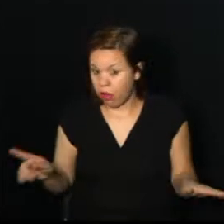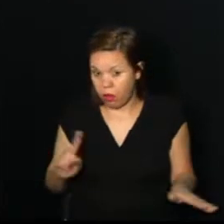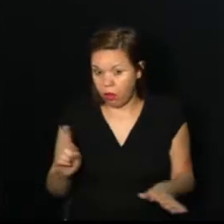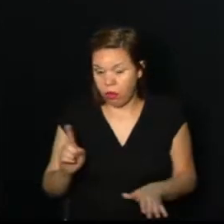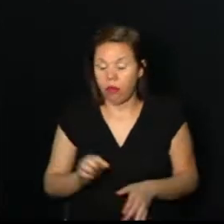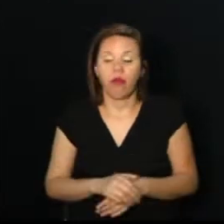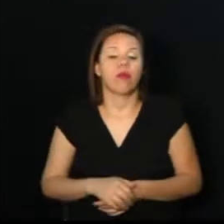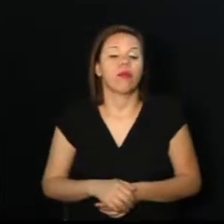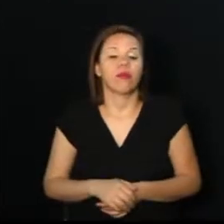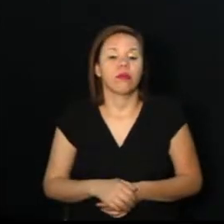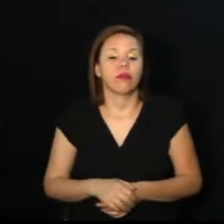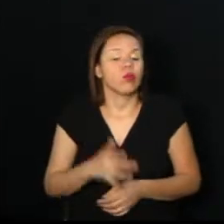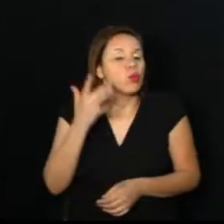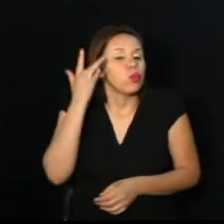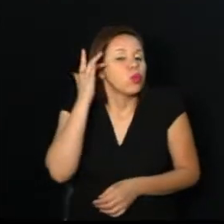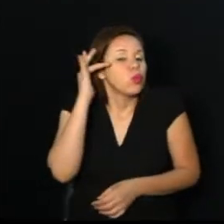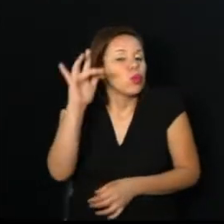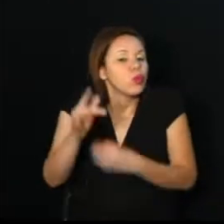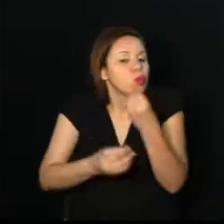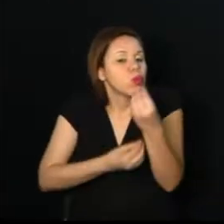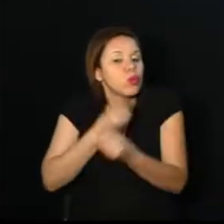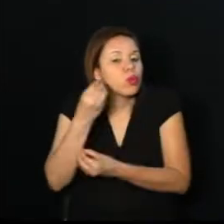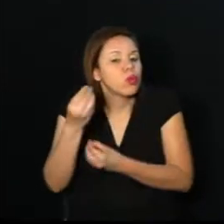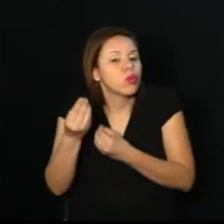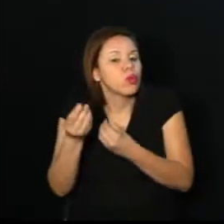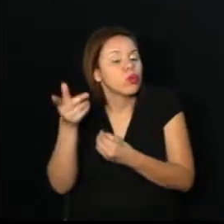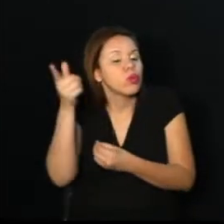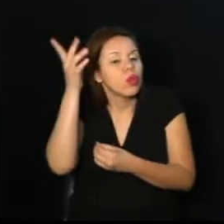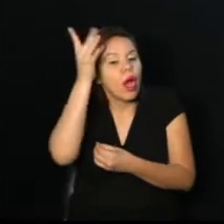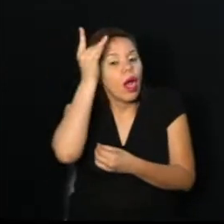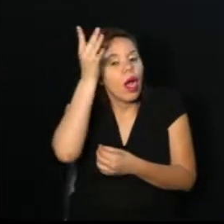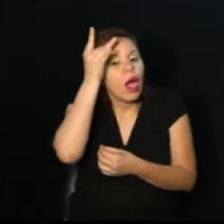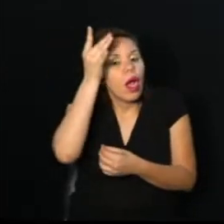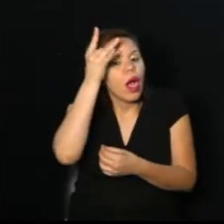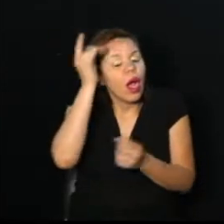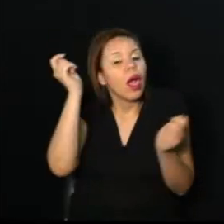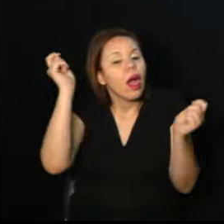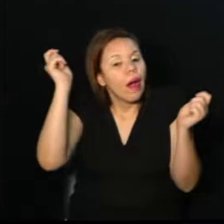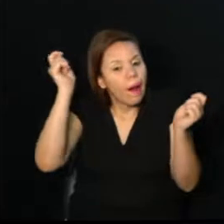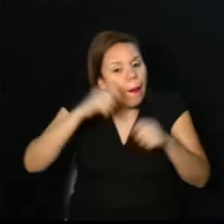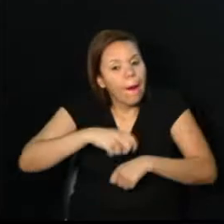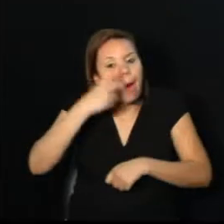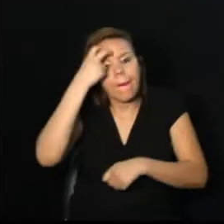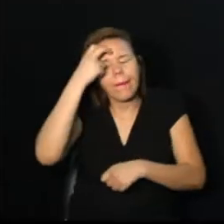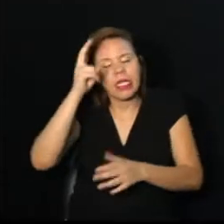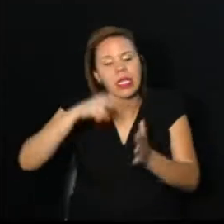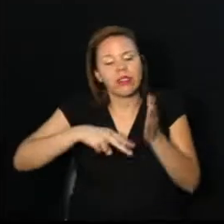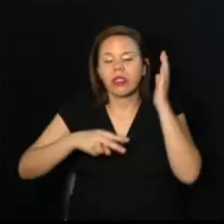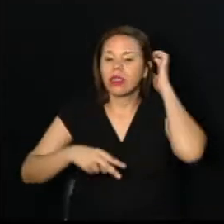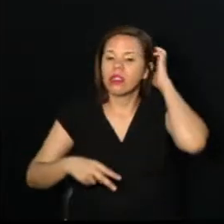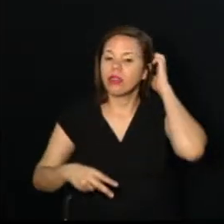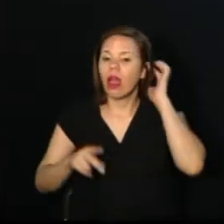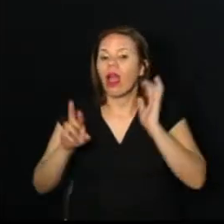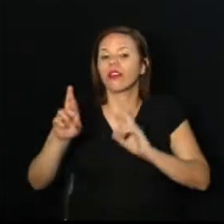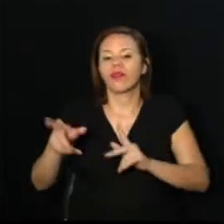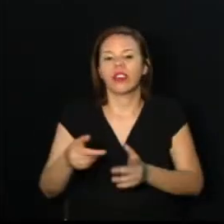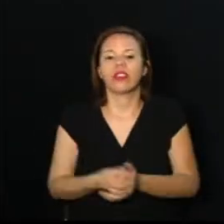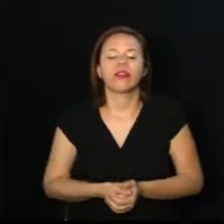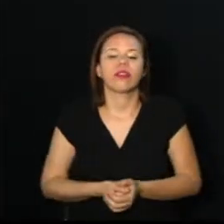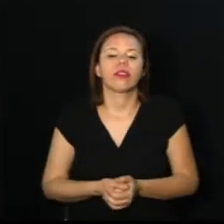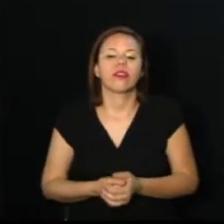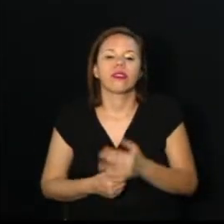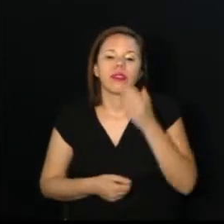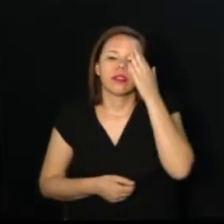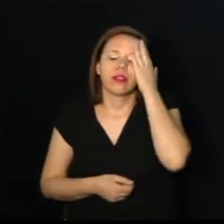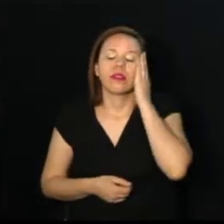ela não sabe adquirir a capacidade da leitura. É diferente,